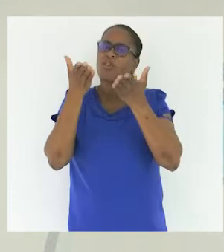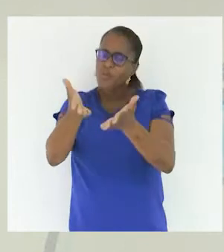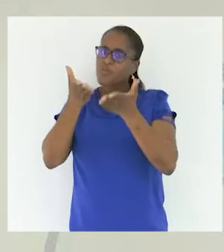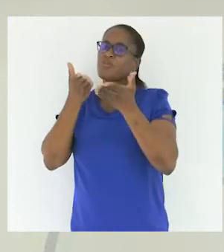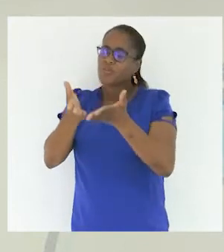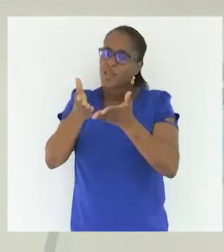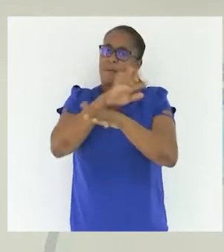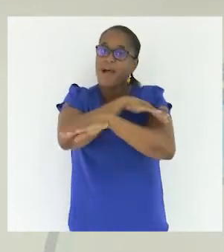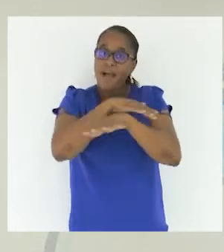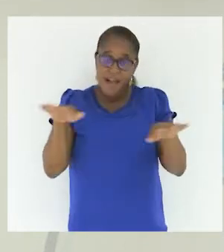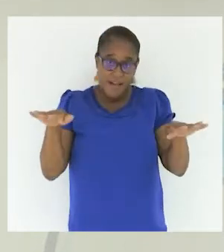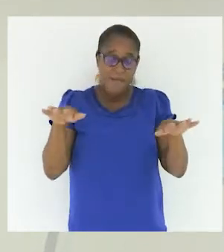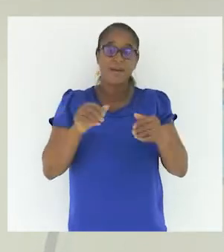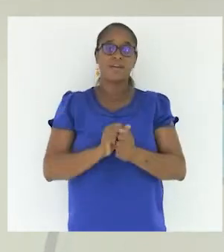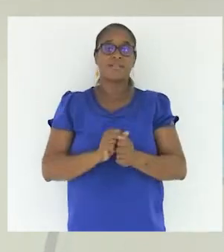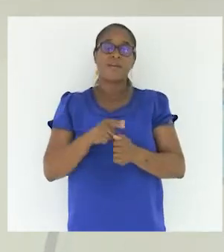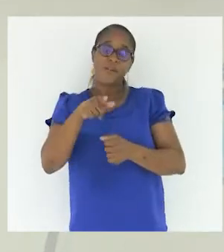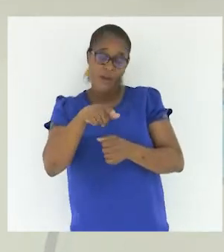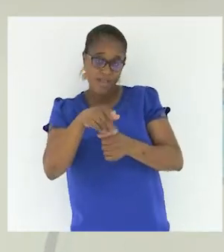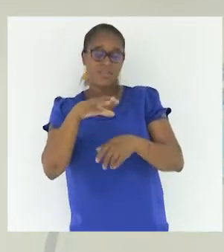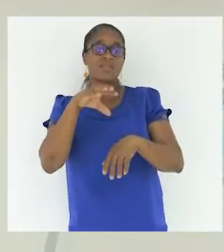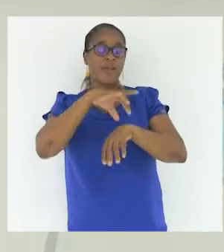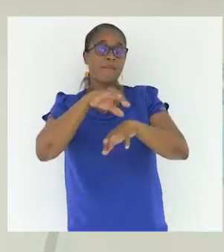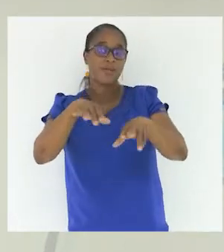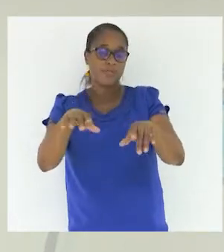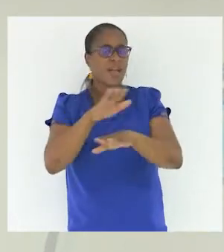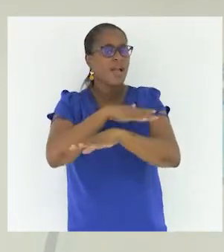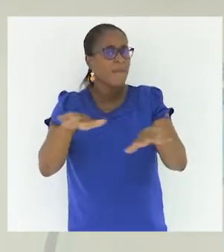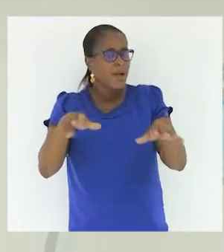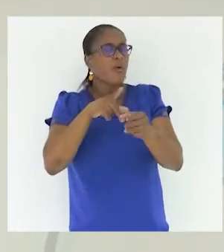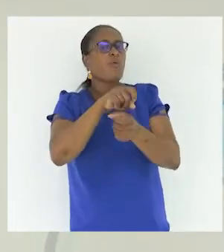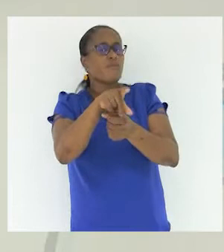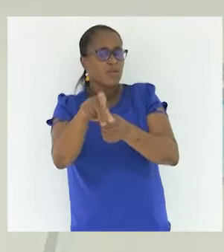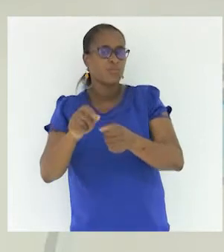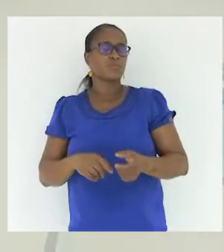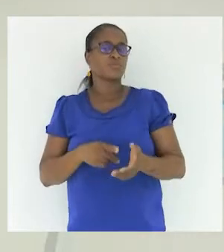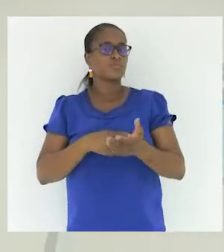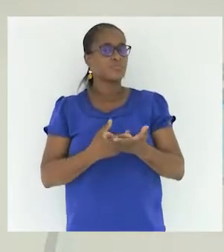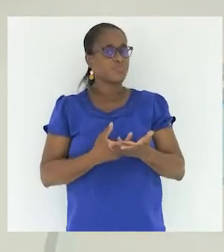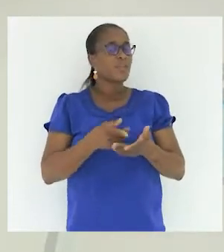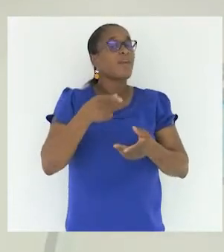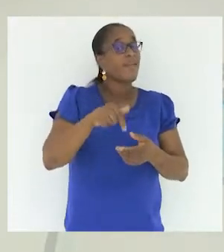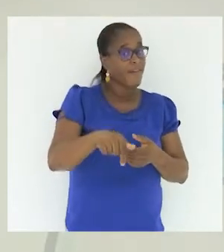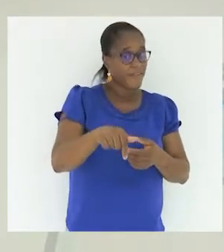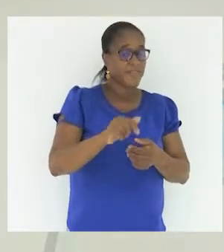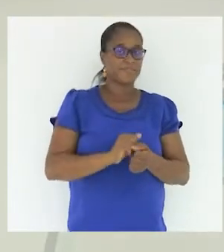para acabar com esta pandemia, acabar com o vírus. E aqui